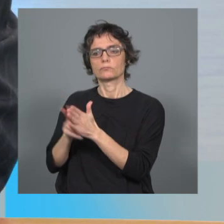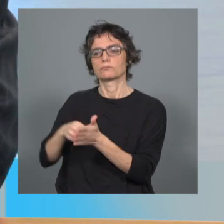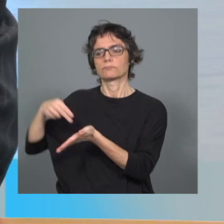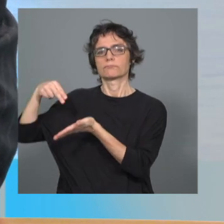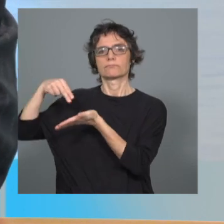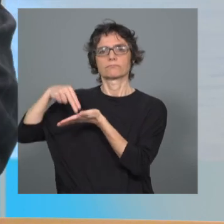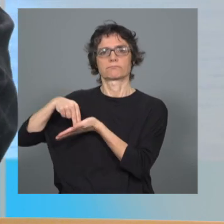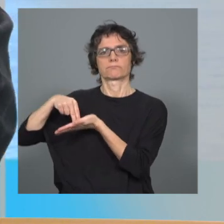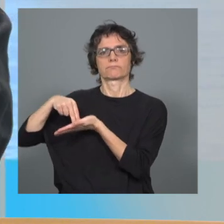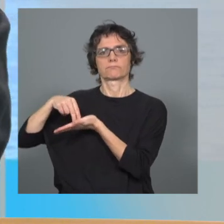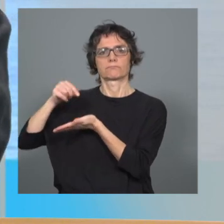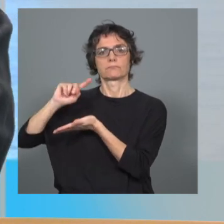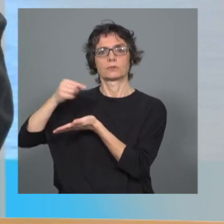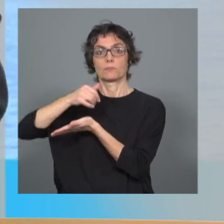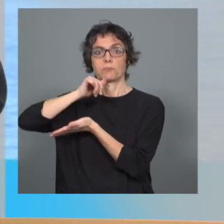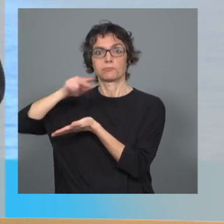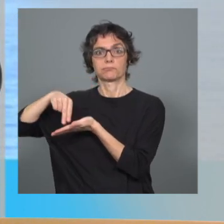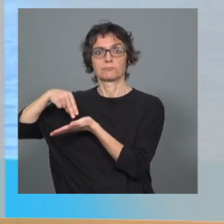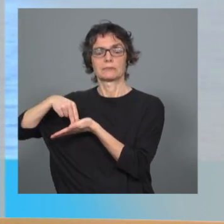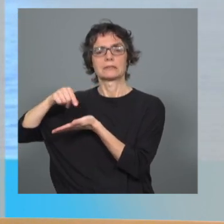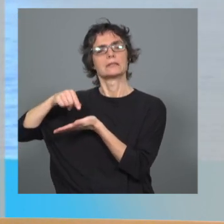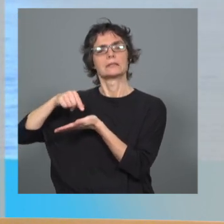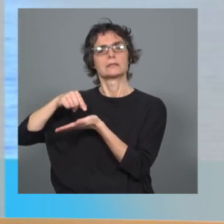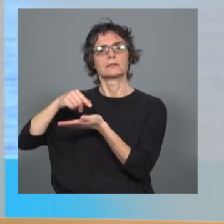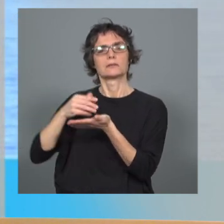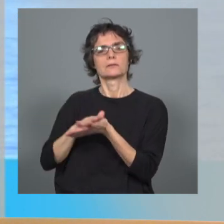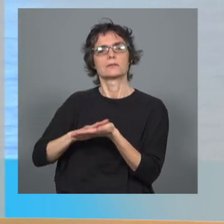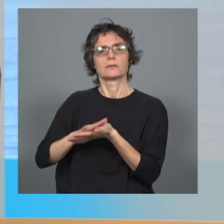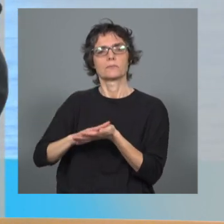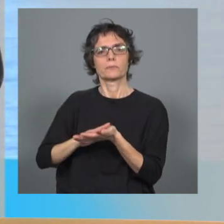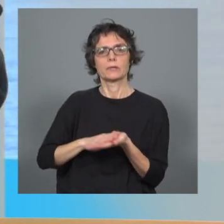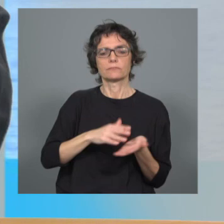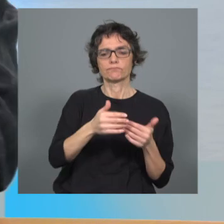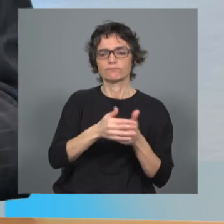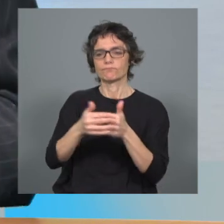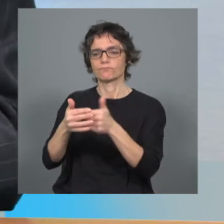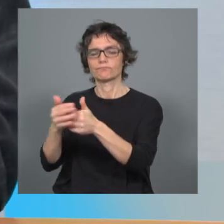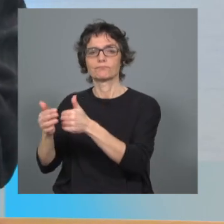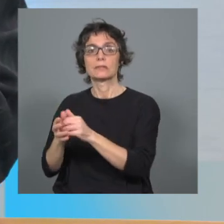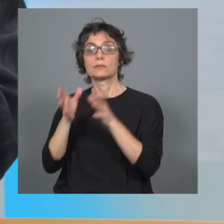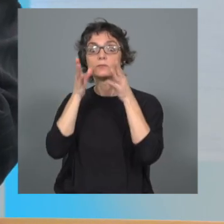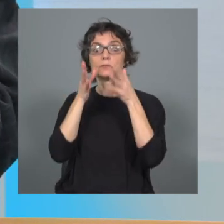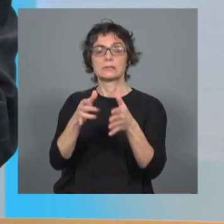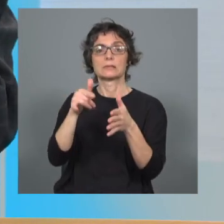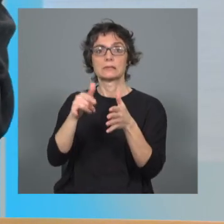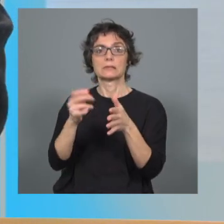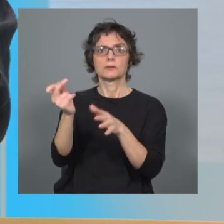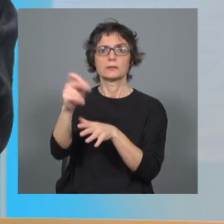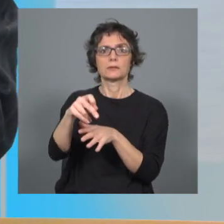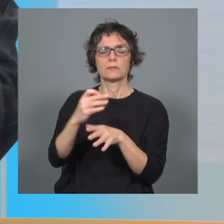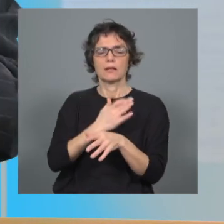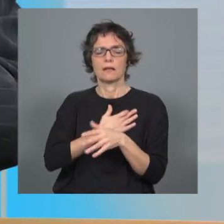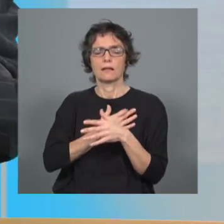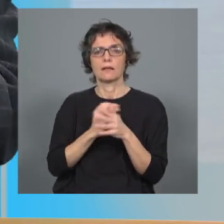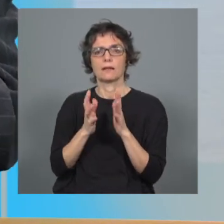foi entendido, aceite, porque é o acontecimento, como o acontecimento central da fé, porque é a partir